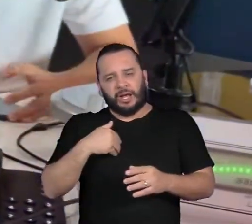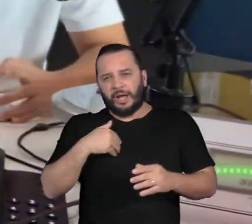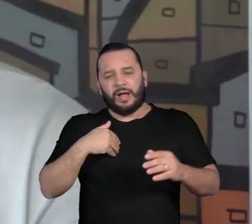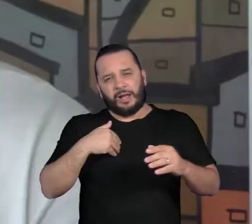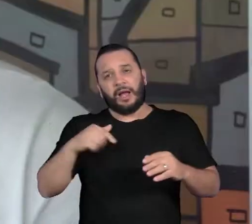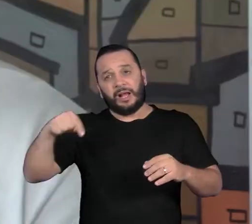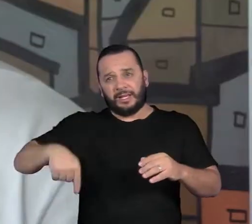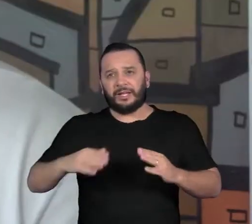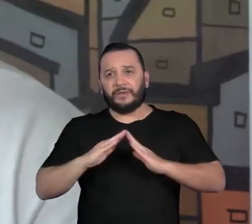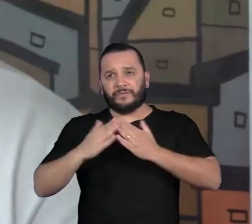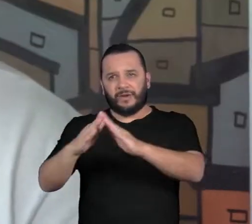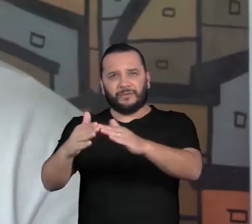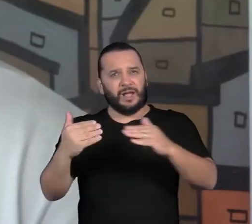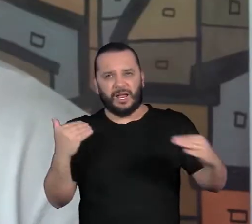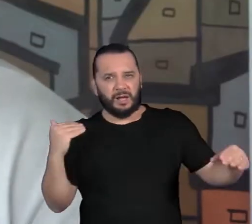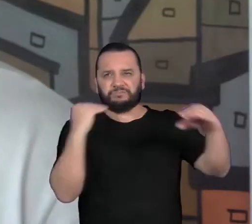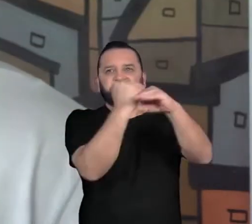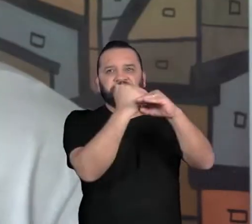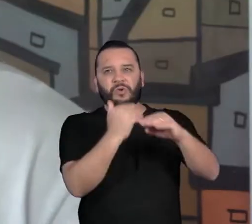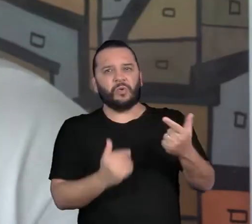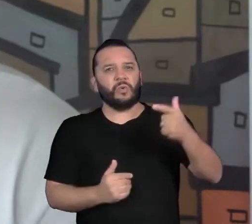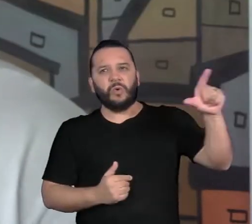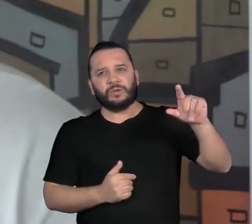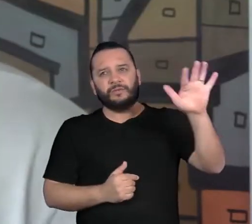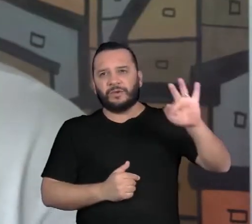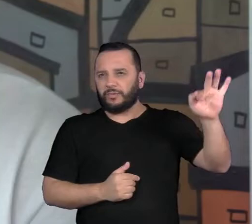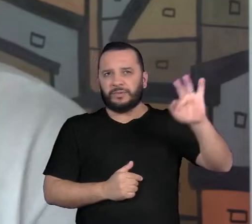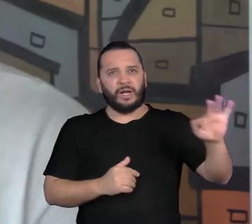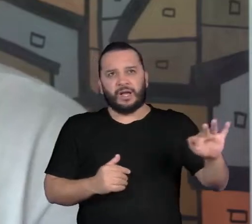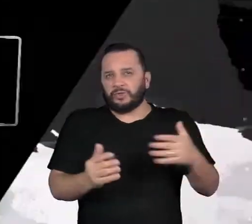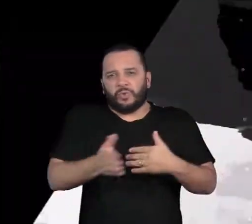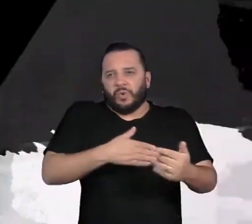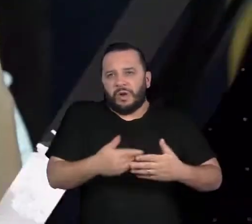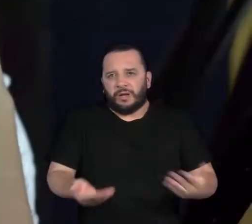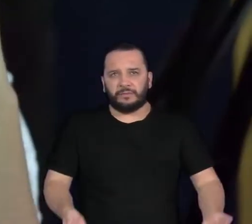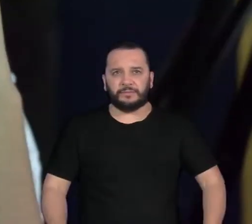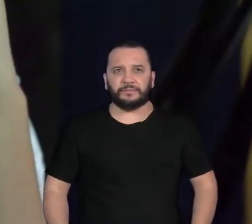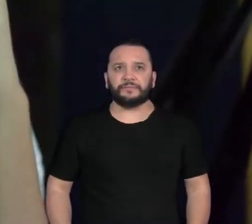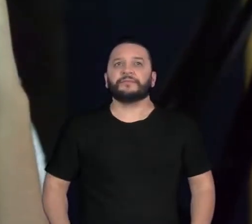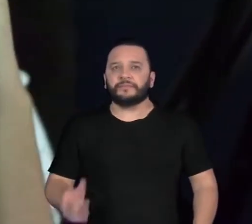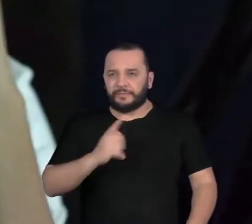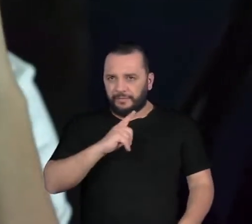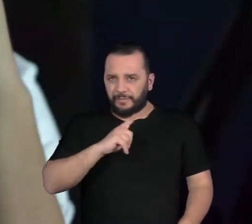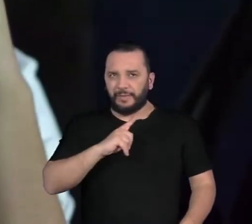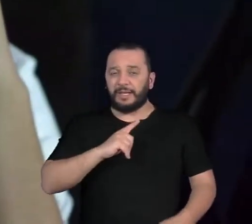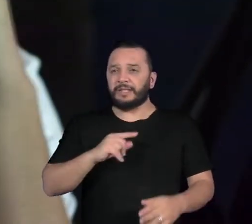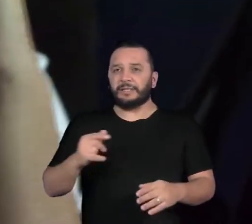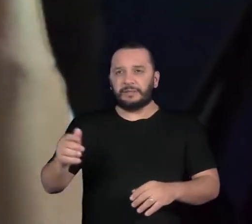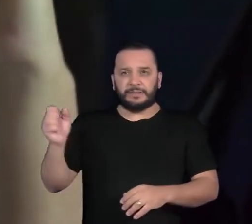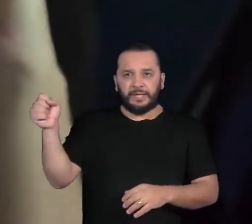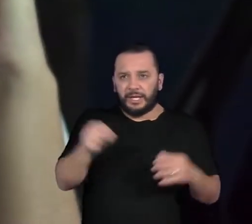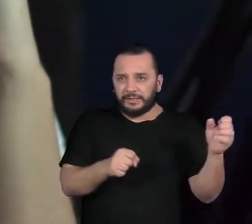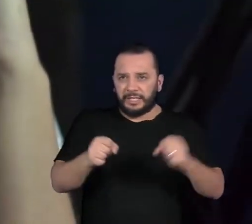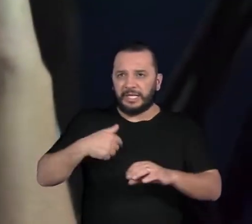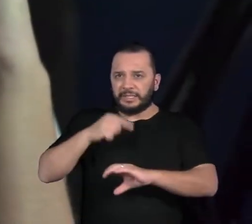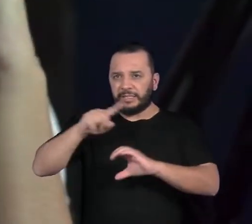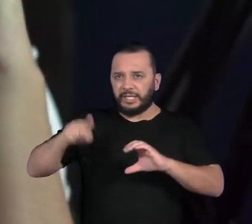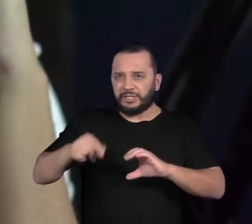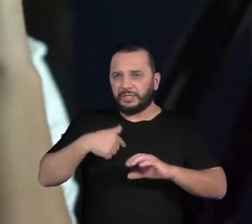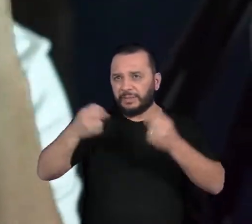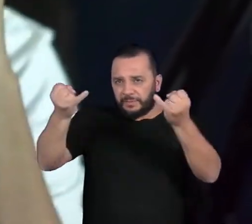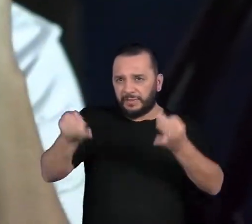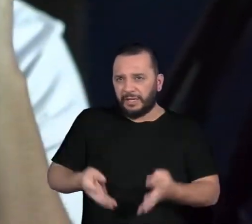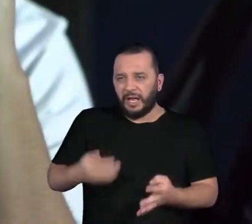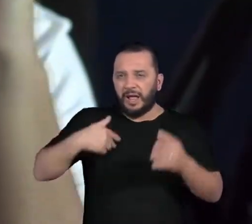de conhecimento com qualquer outra faculdade, academia que existir no mundo, sabe? A gente vai trazer diversos cientistas aqui para quebrada para falar de vários